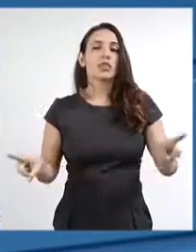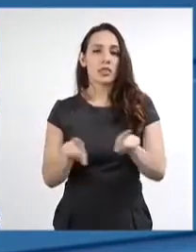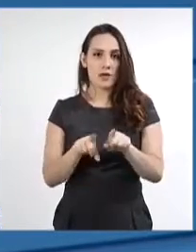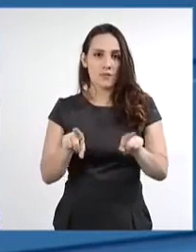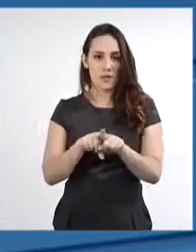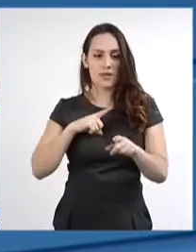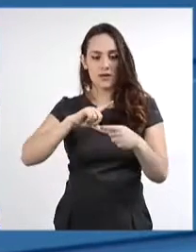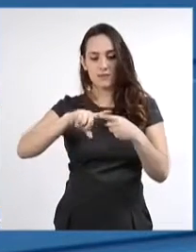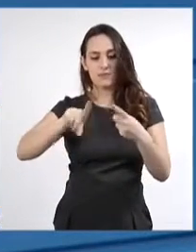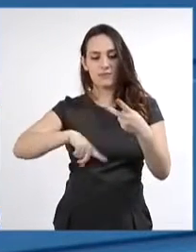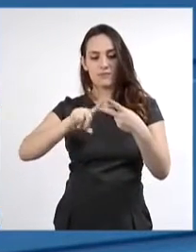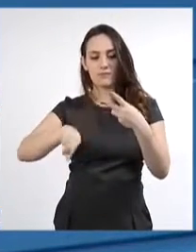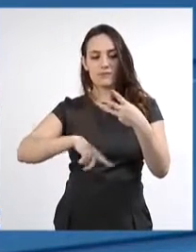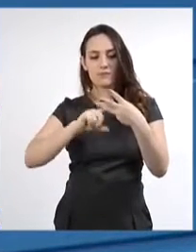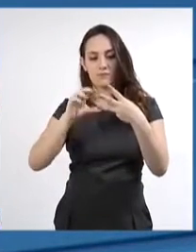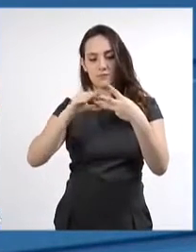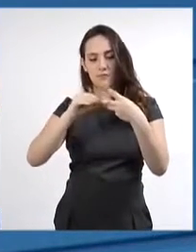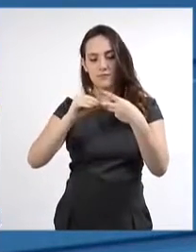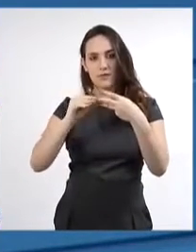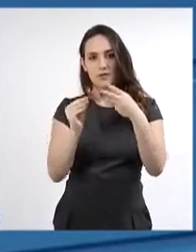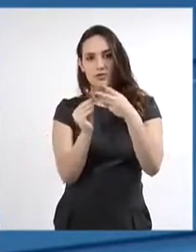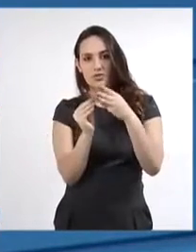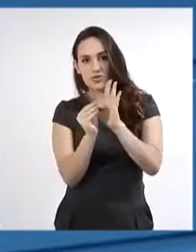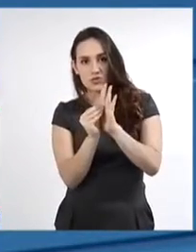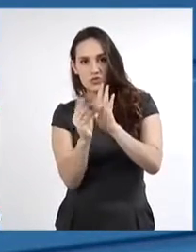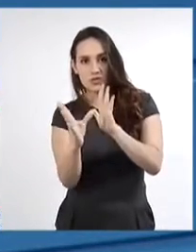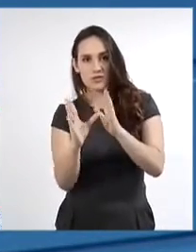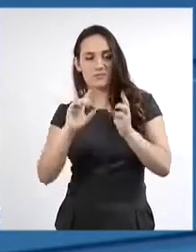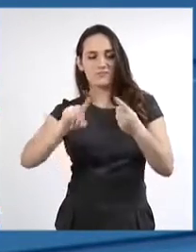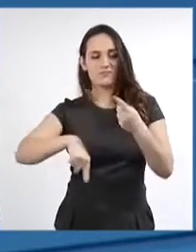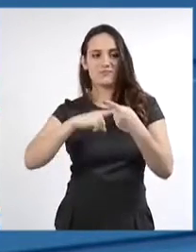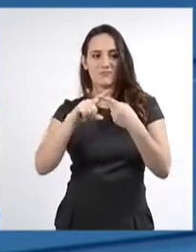duas indicações. Na verdade, esse projeto de lei eu